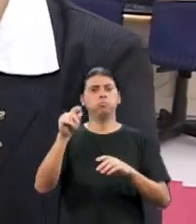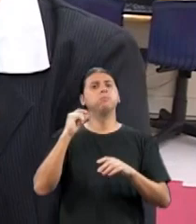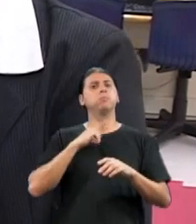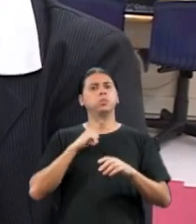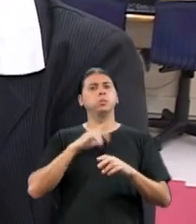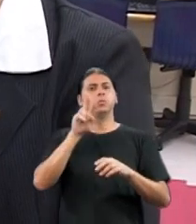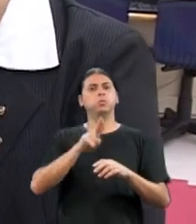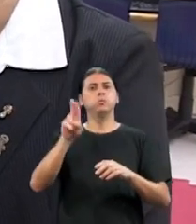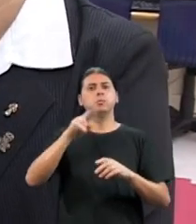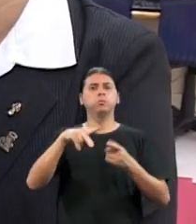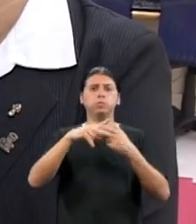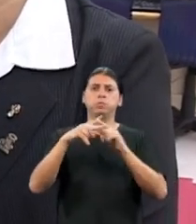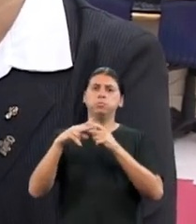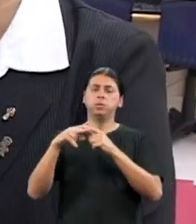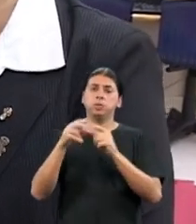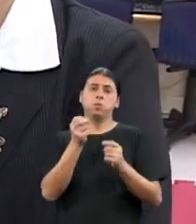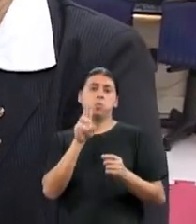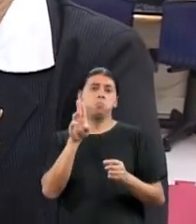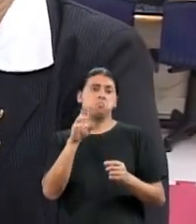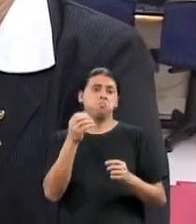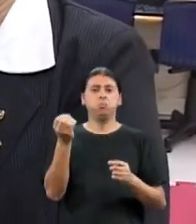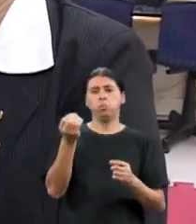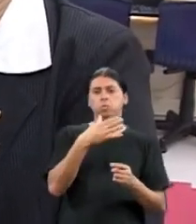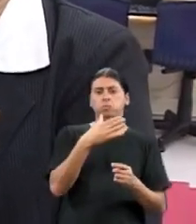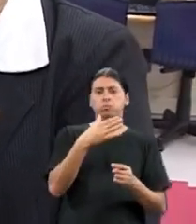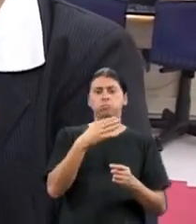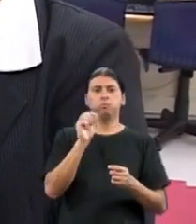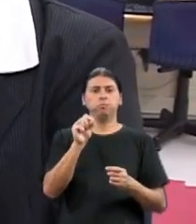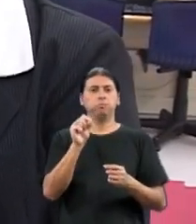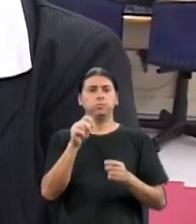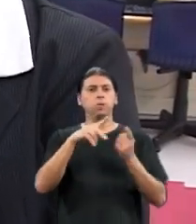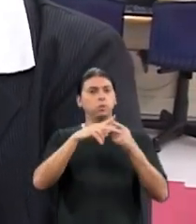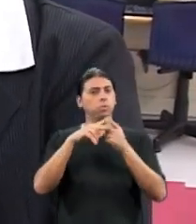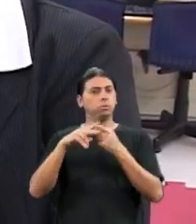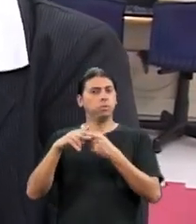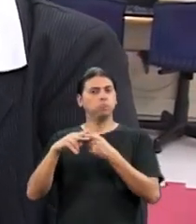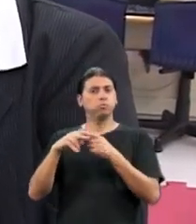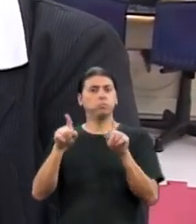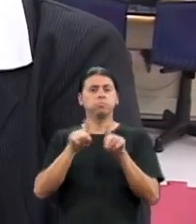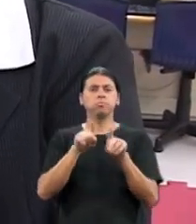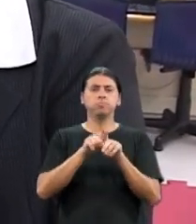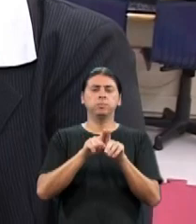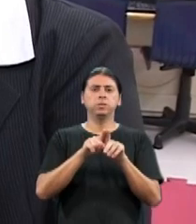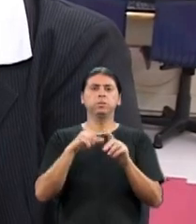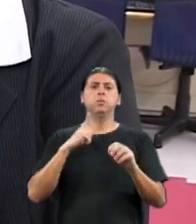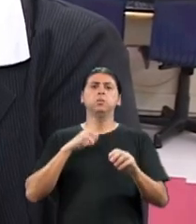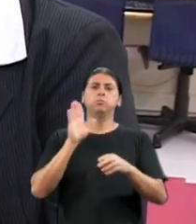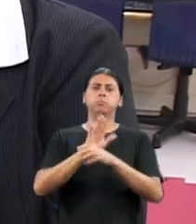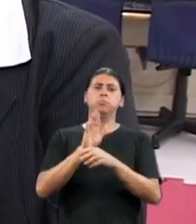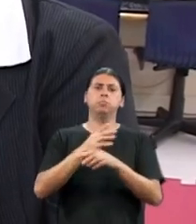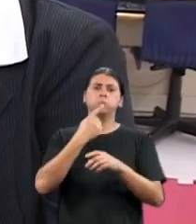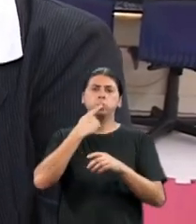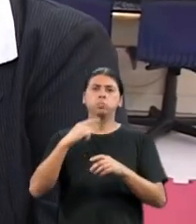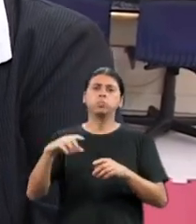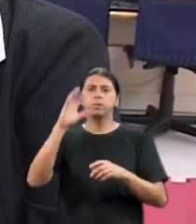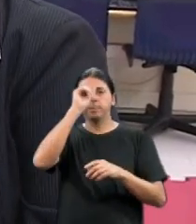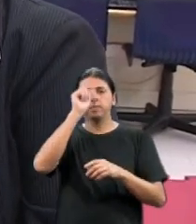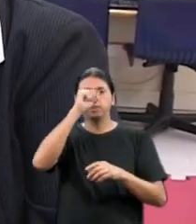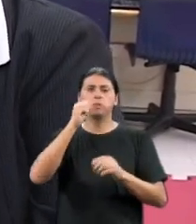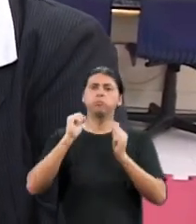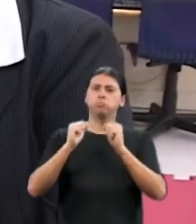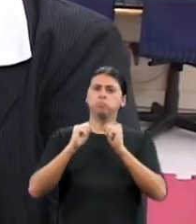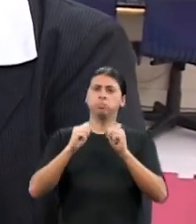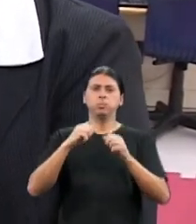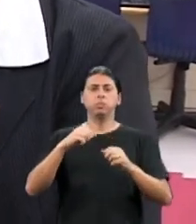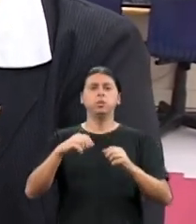uma ferramenta ou um novo instrumento para que as crianças possam estar aprendendo. No caso da